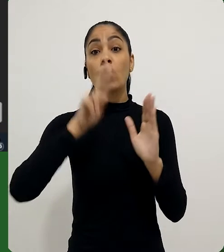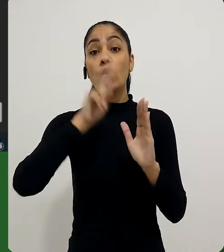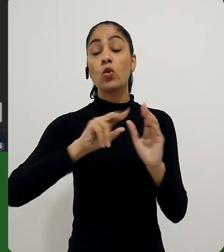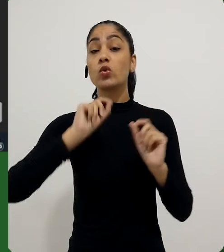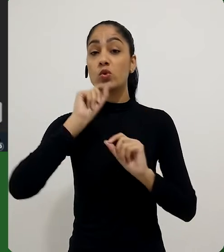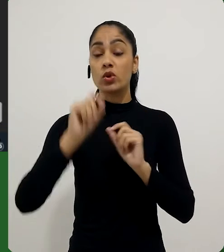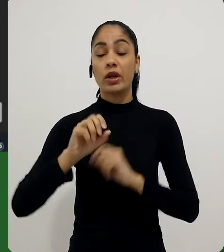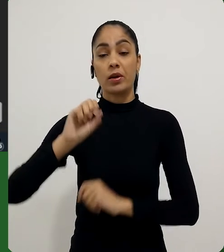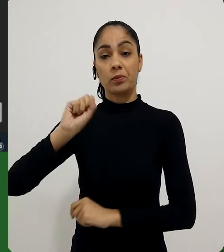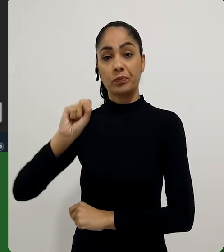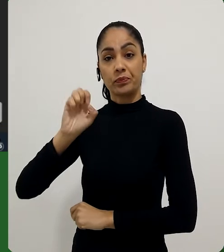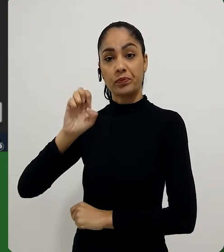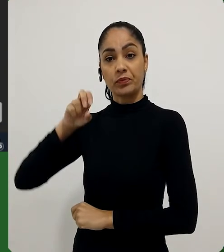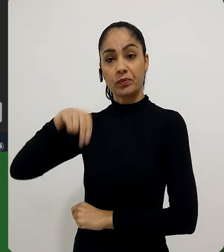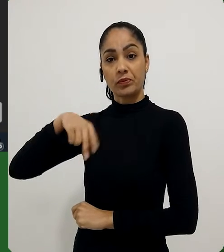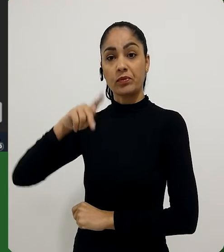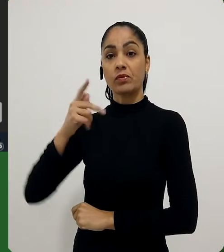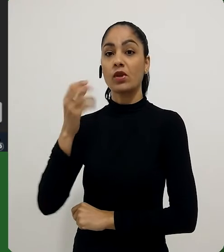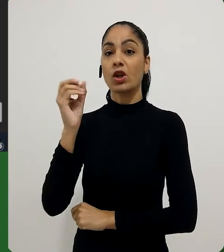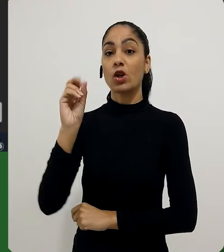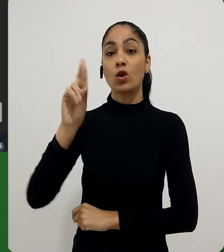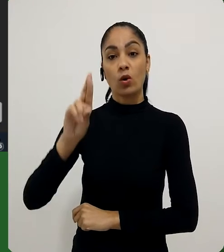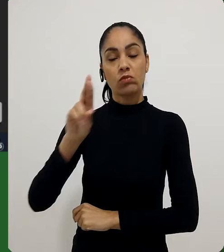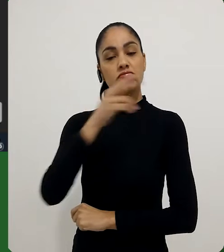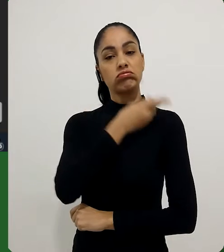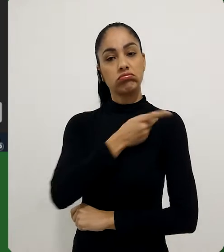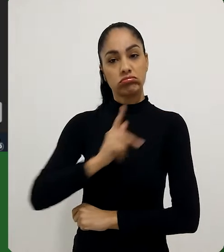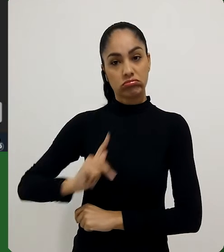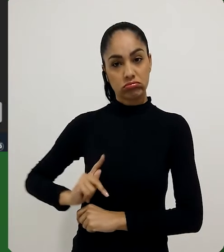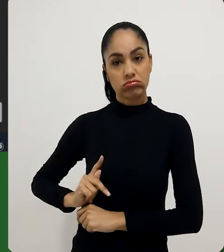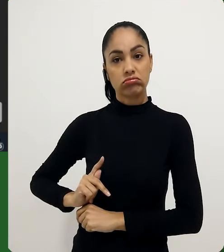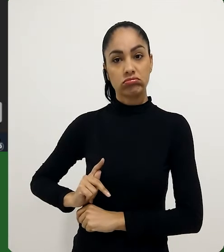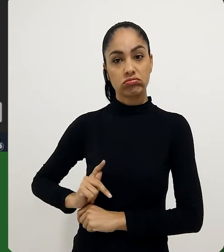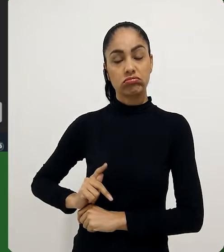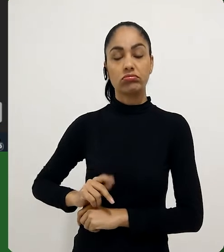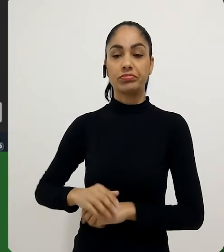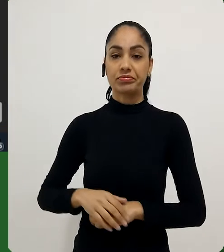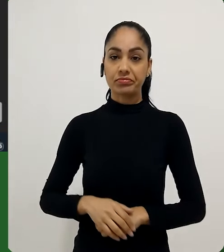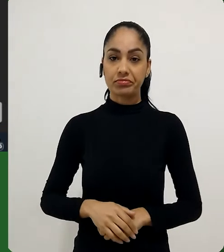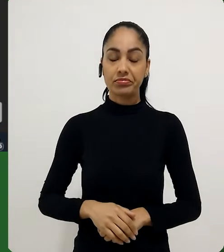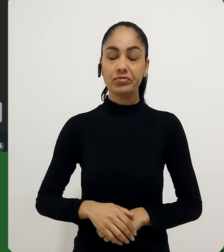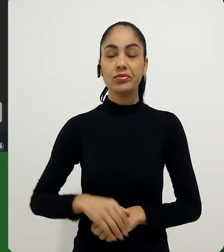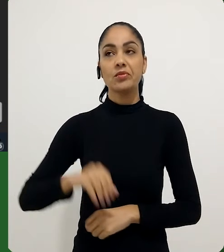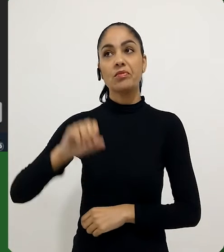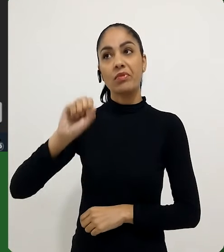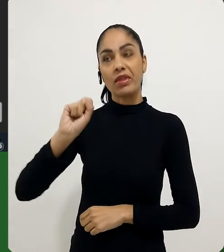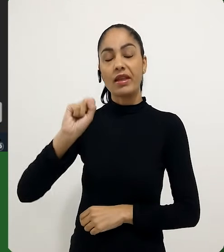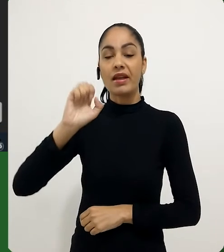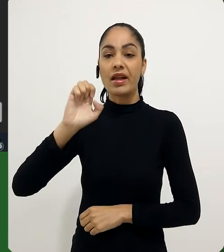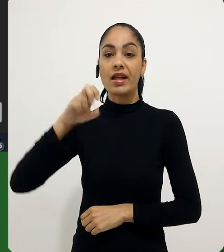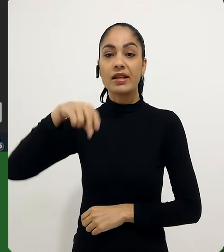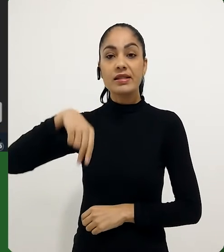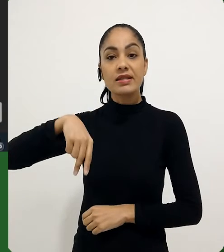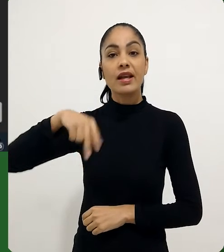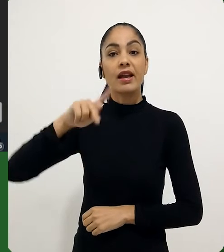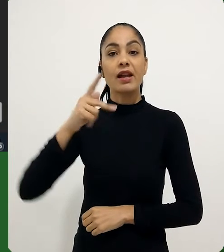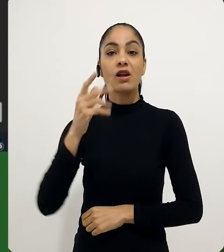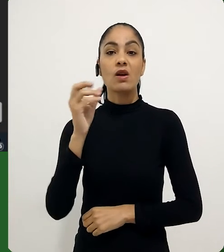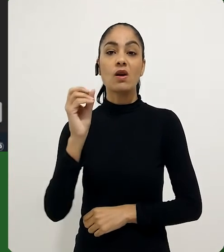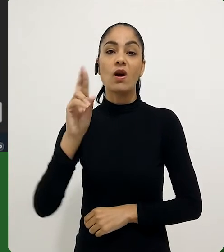acordo com esse decreto, nós vamos utilizar, então, senhor presidente, né,